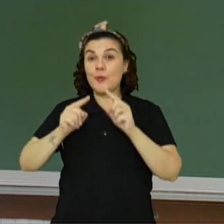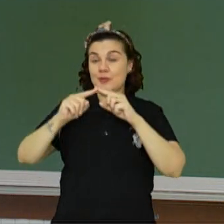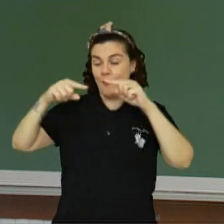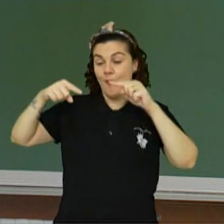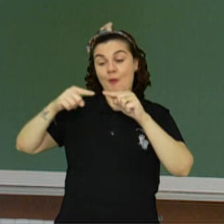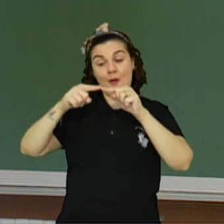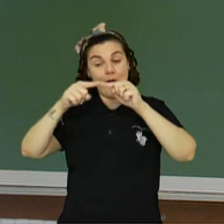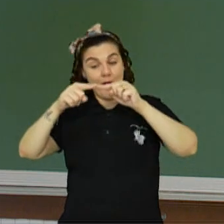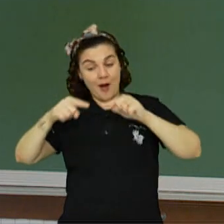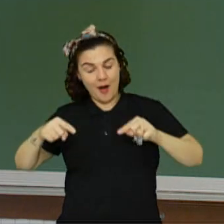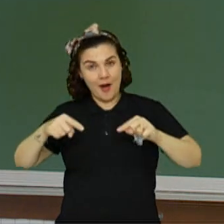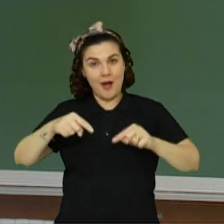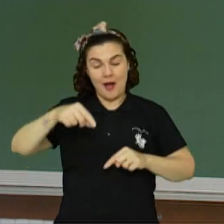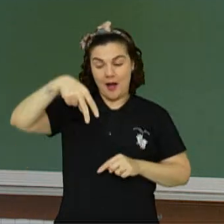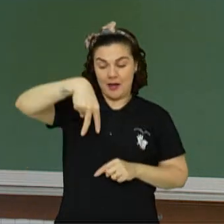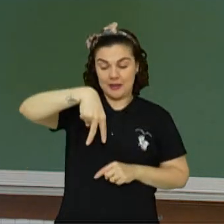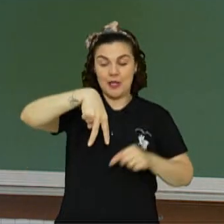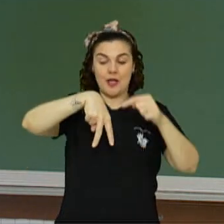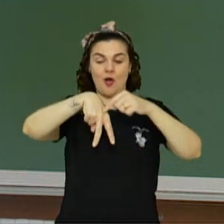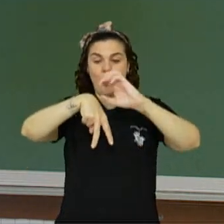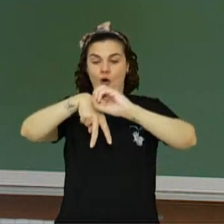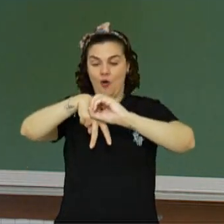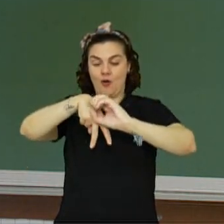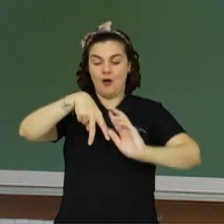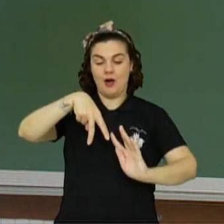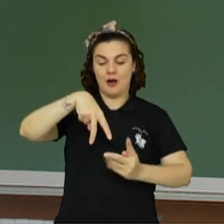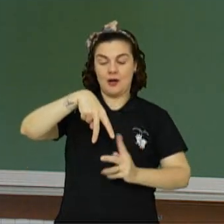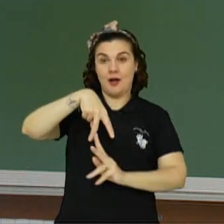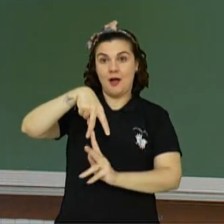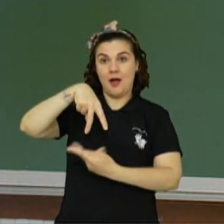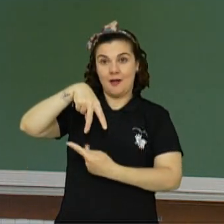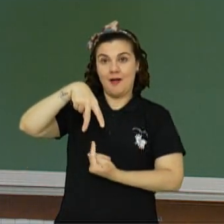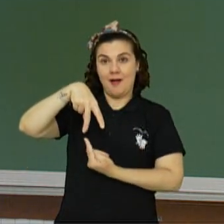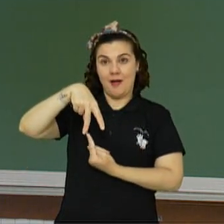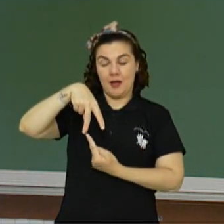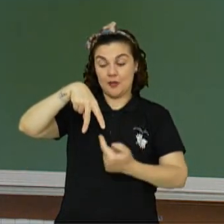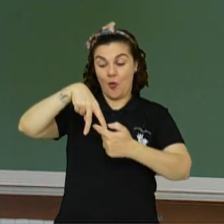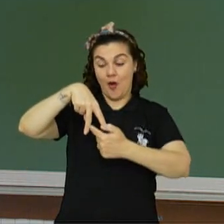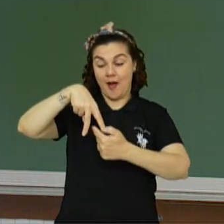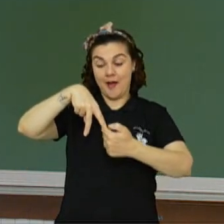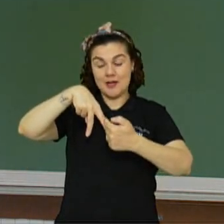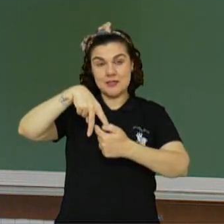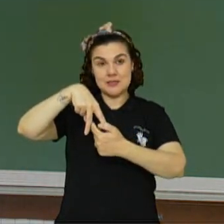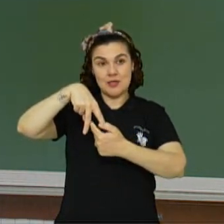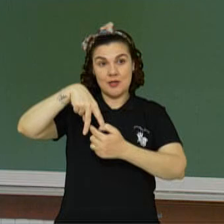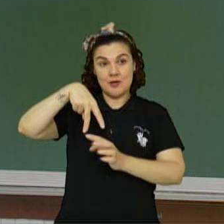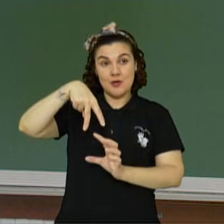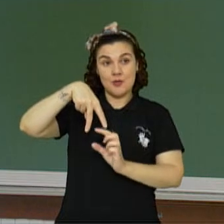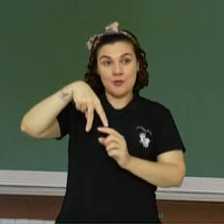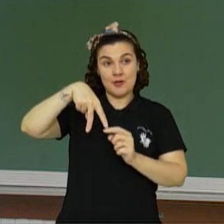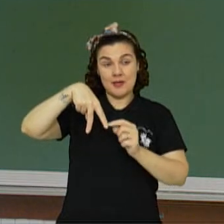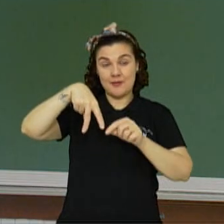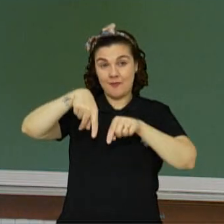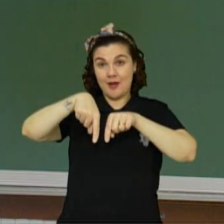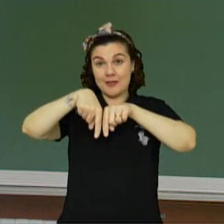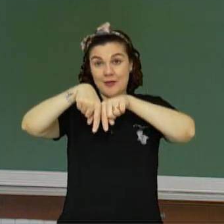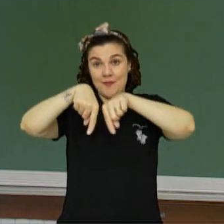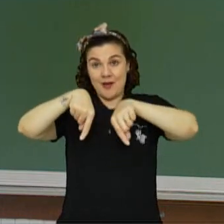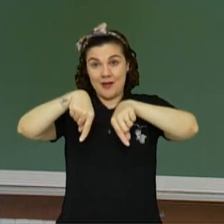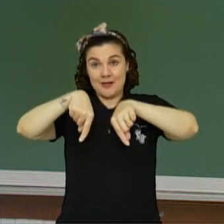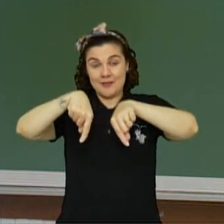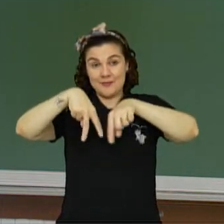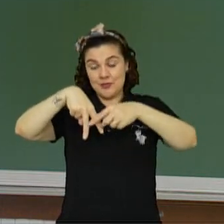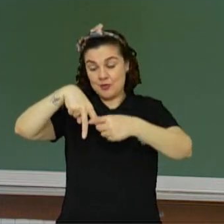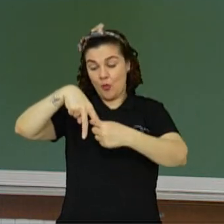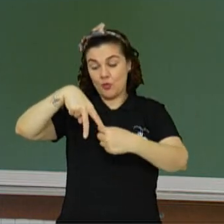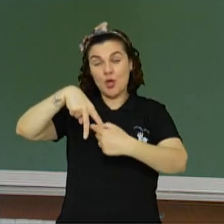aqui, nessa molécula de água, quando as outras moléculas se ligarem a ela, esse ângulo formará um